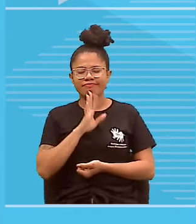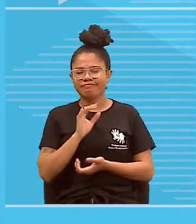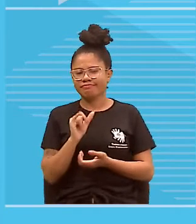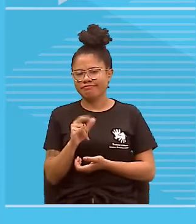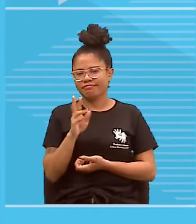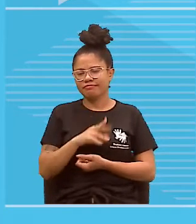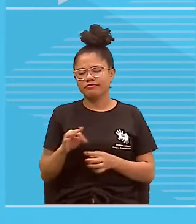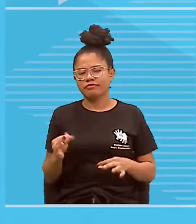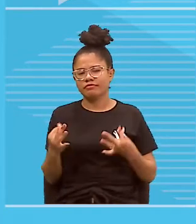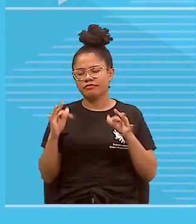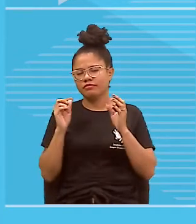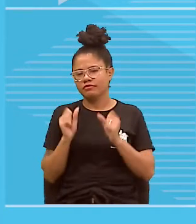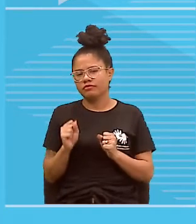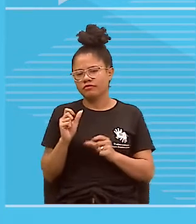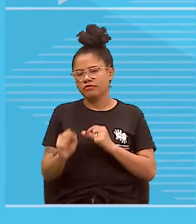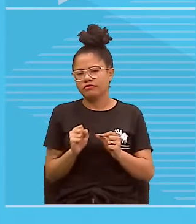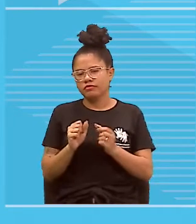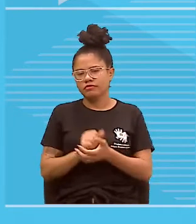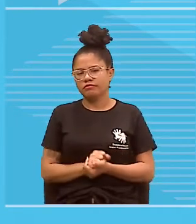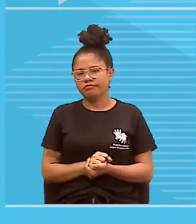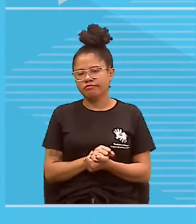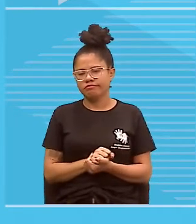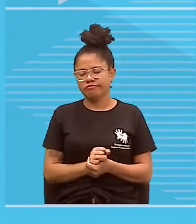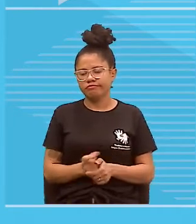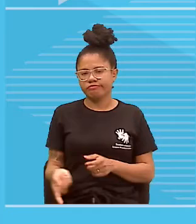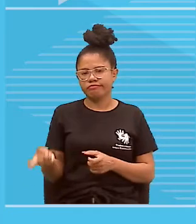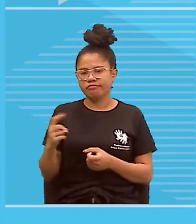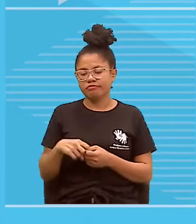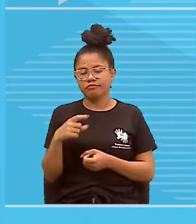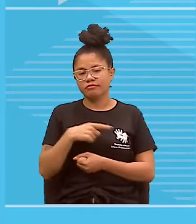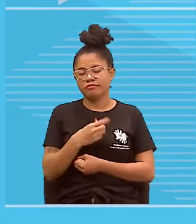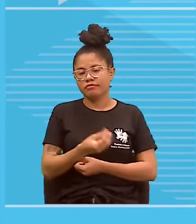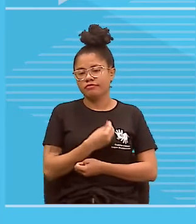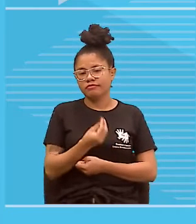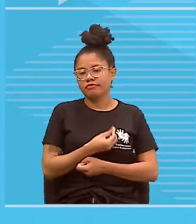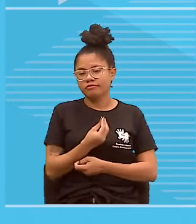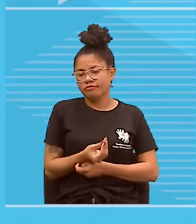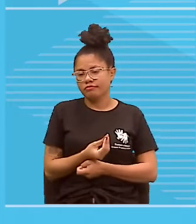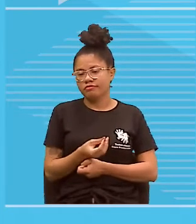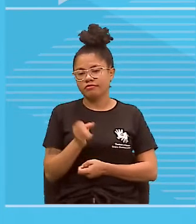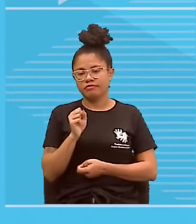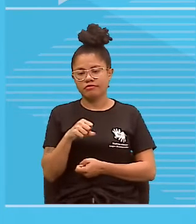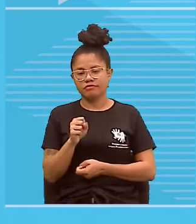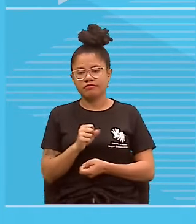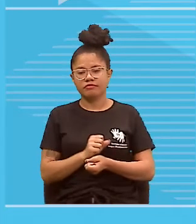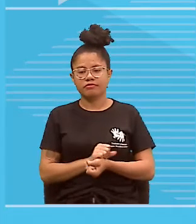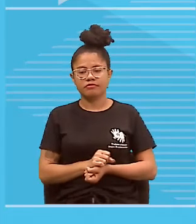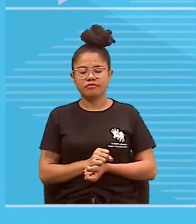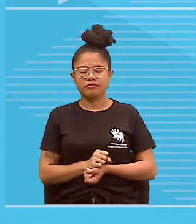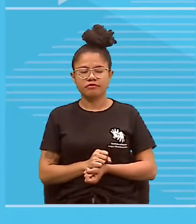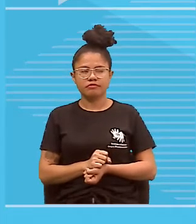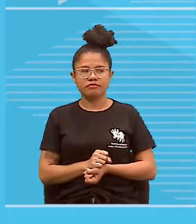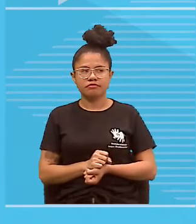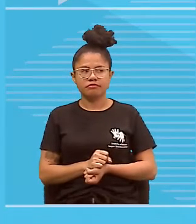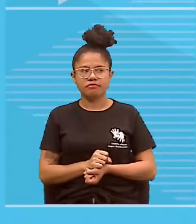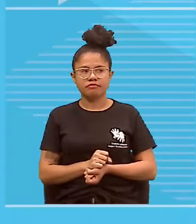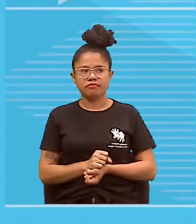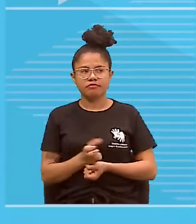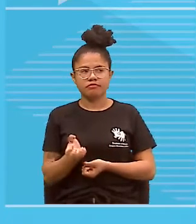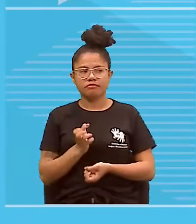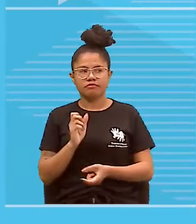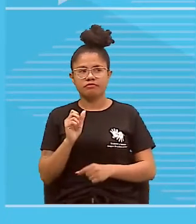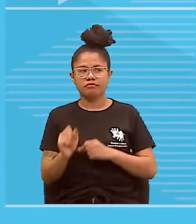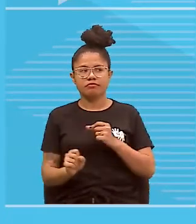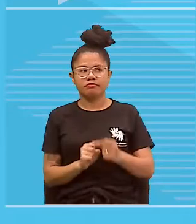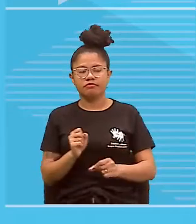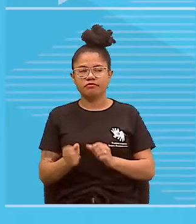seria possível fazer reviver algum desses sim Jack inclusive estão querendo fazer sabe